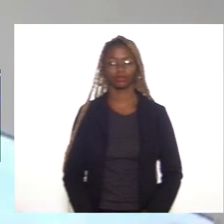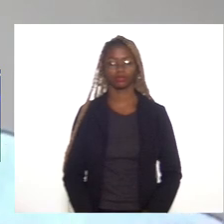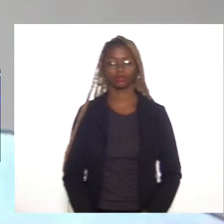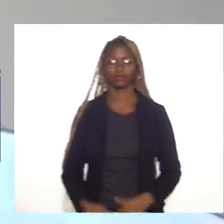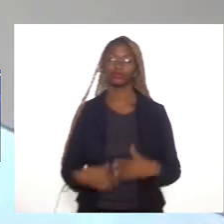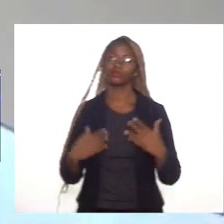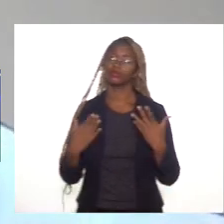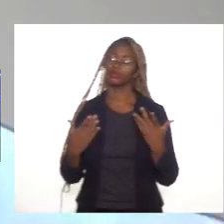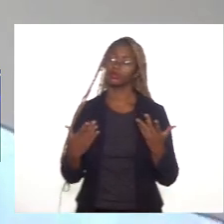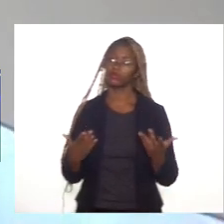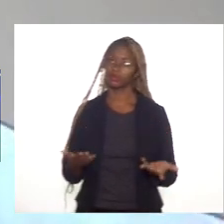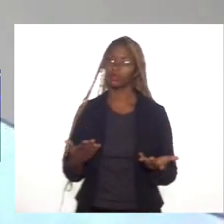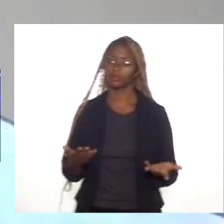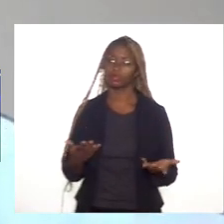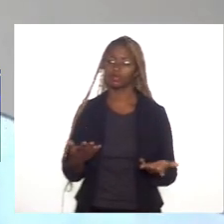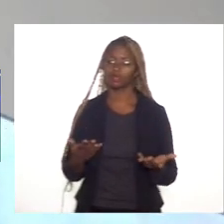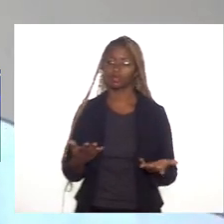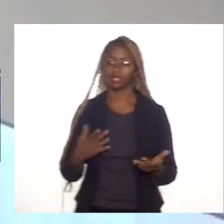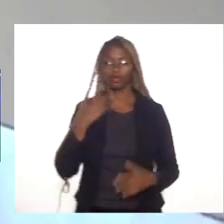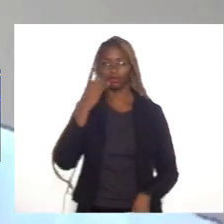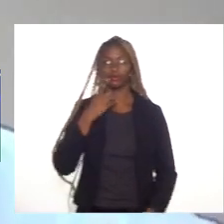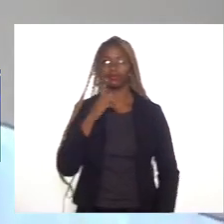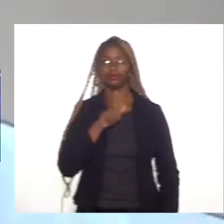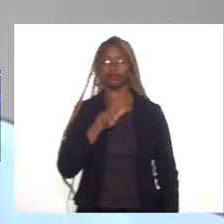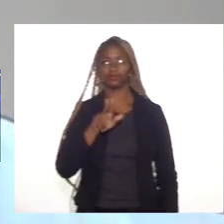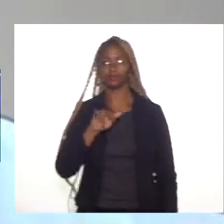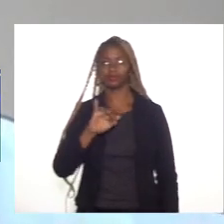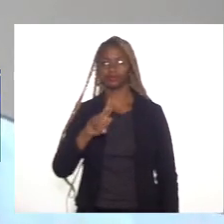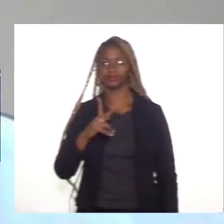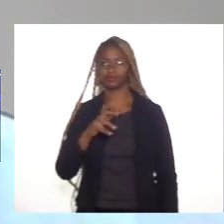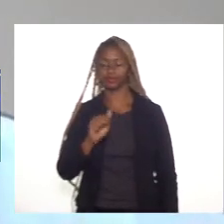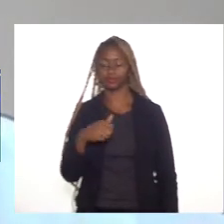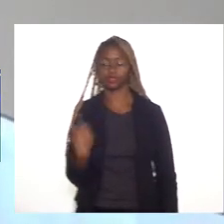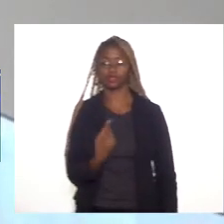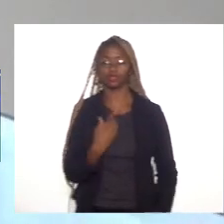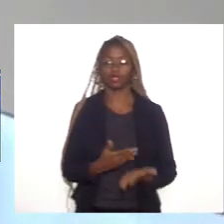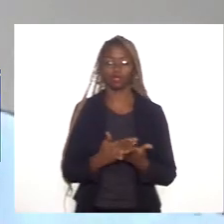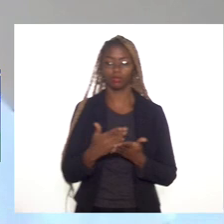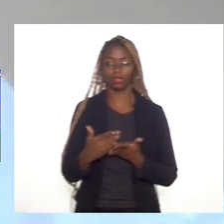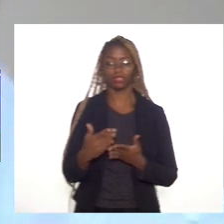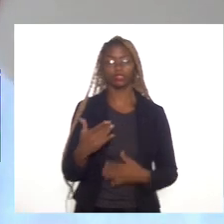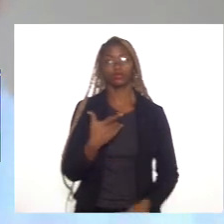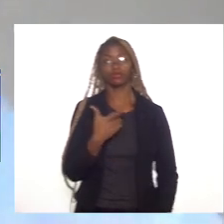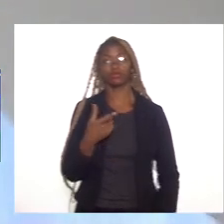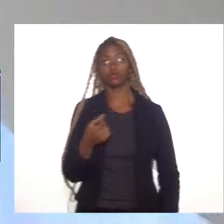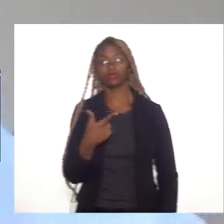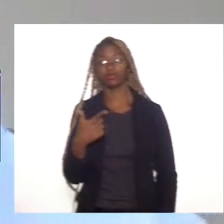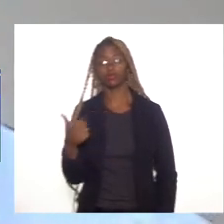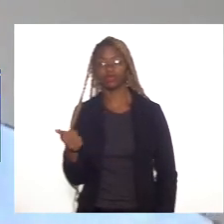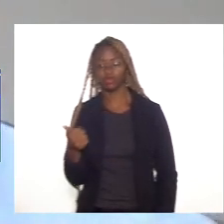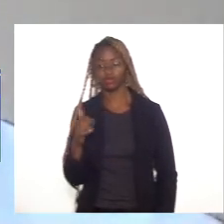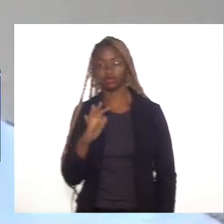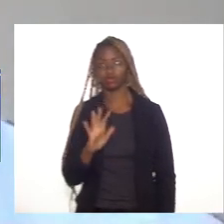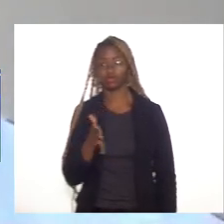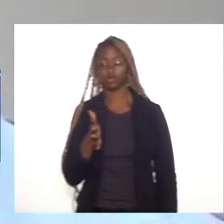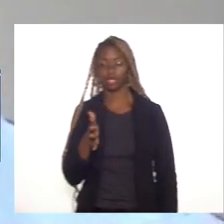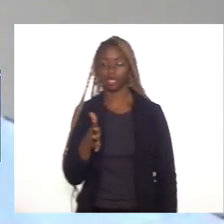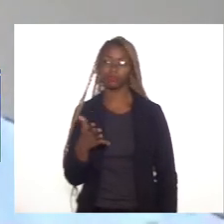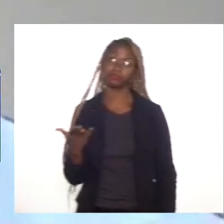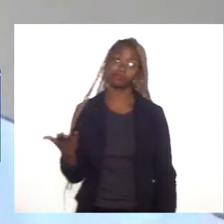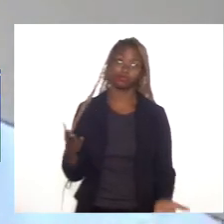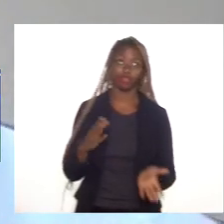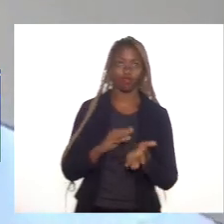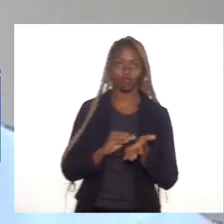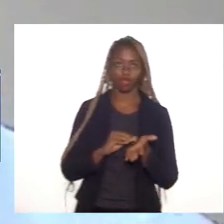Consequentemente, deputada Lucinha, nós já começamos o exercício de 2021 com um déficit